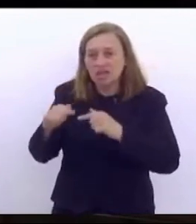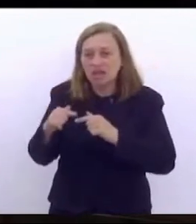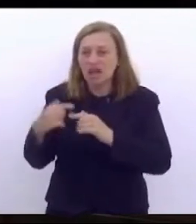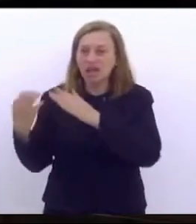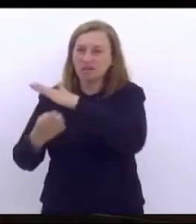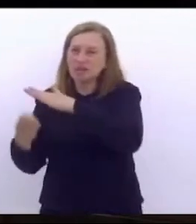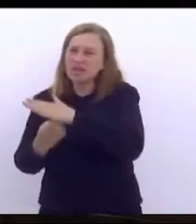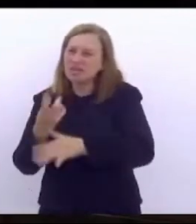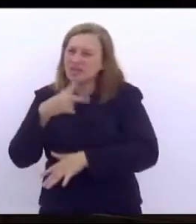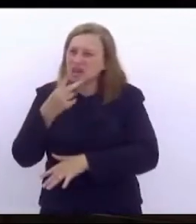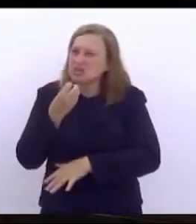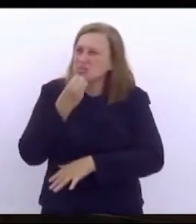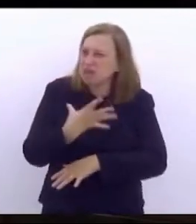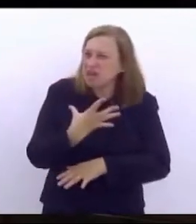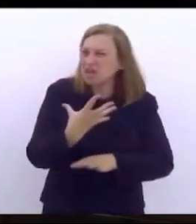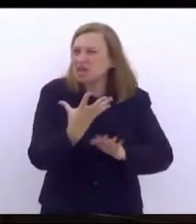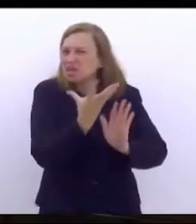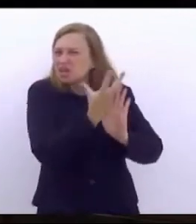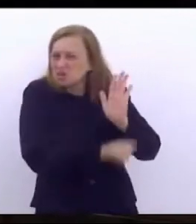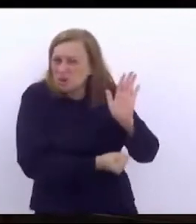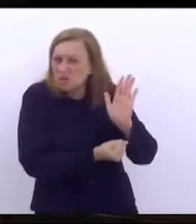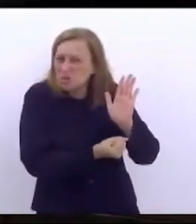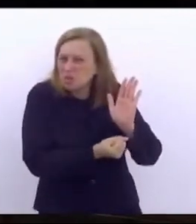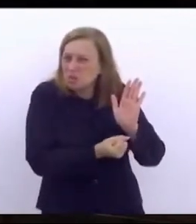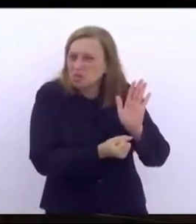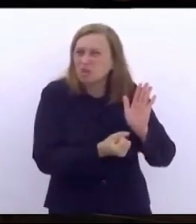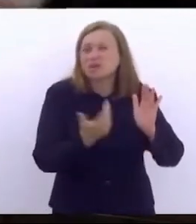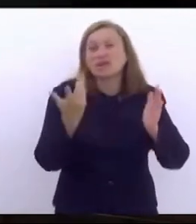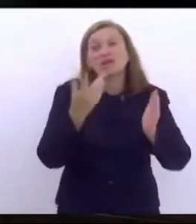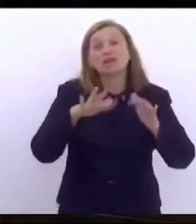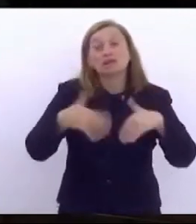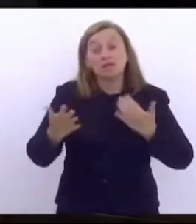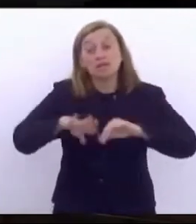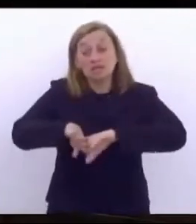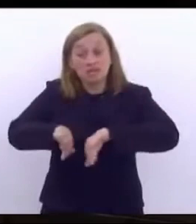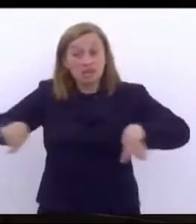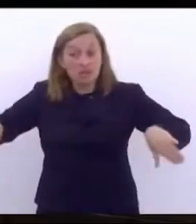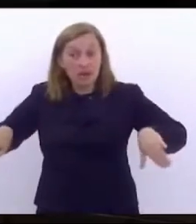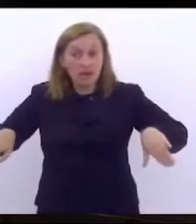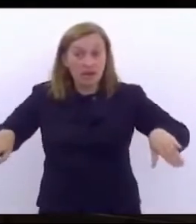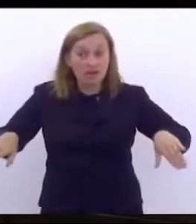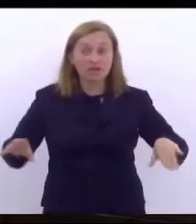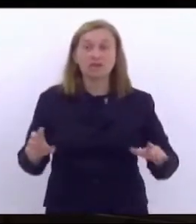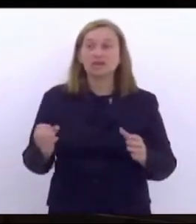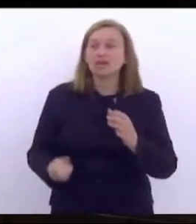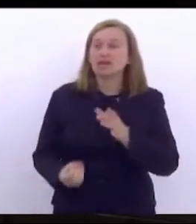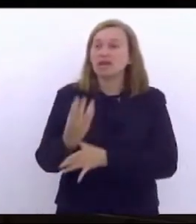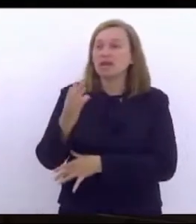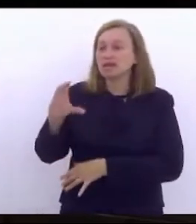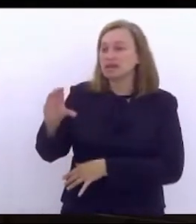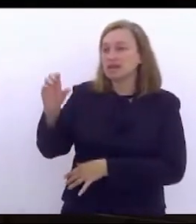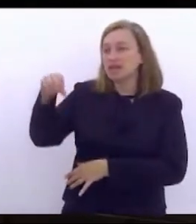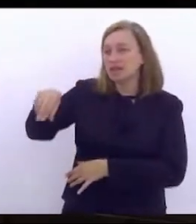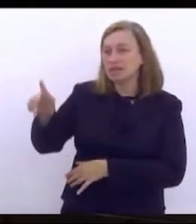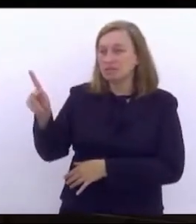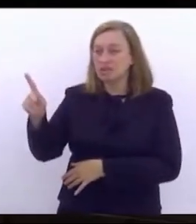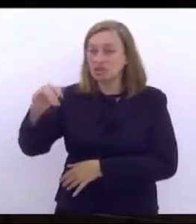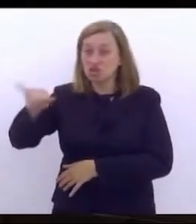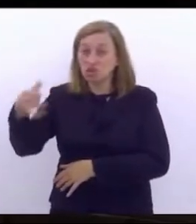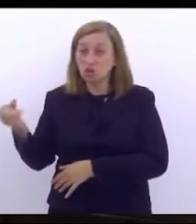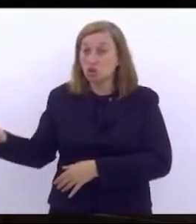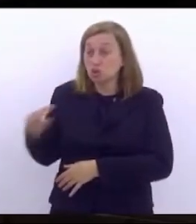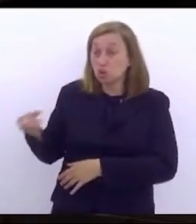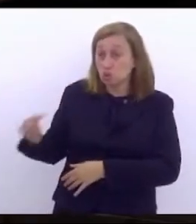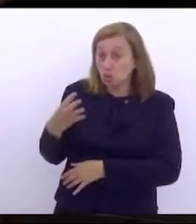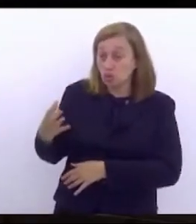empresa falando bem do serviço que presta, né? Então, ele foi separado juridicamente, né, criaram um CNPJ, vamos dizer assim, CNPJ novo, né,